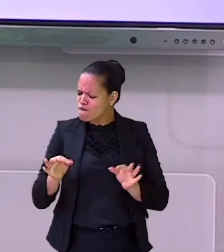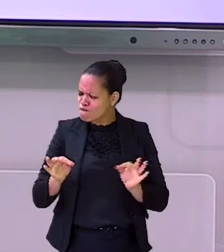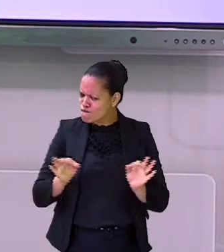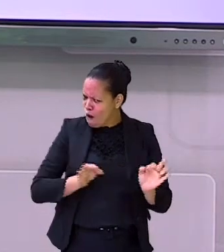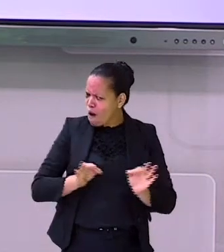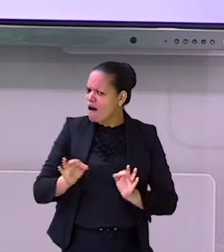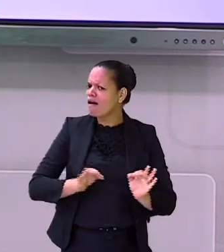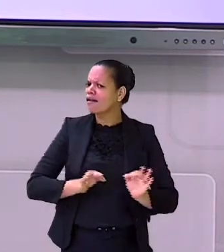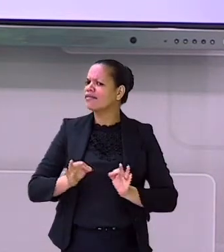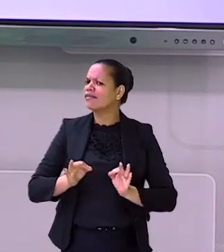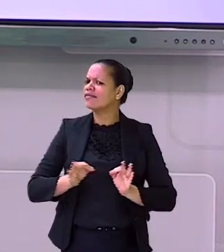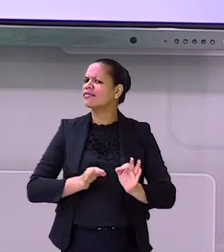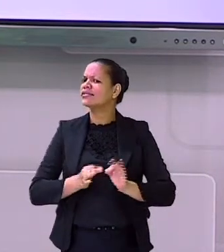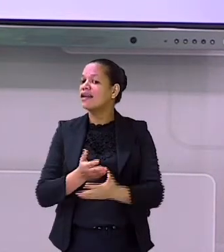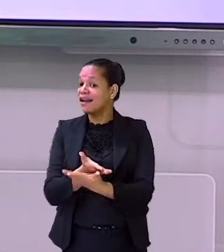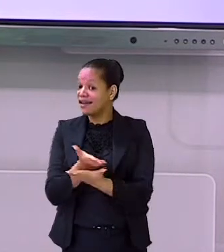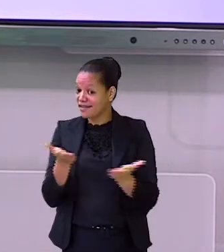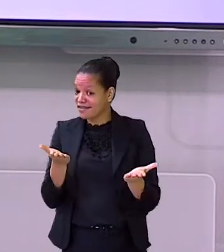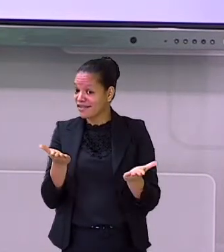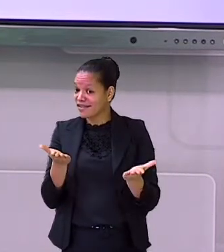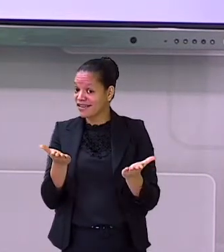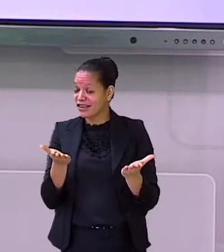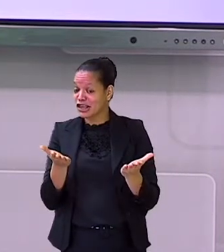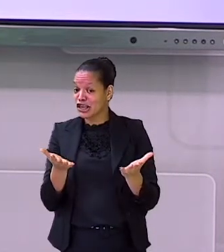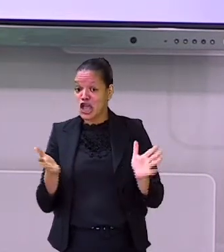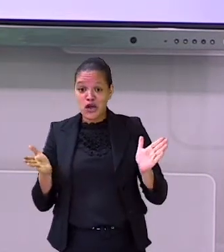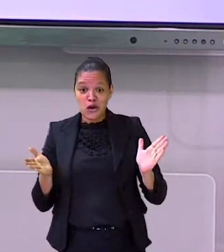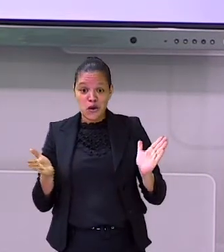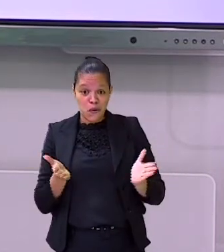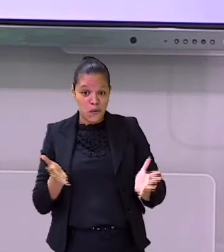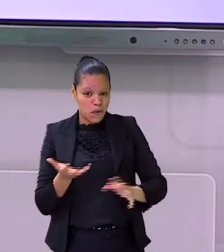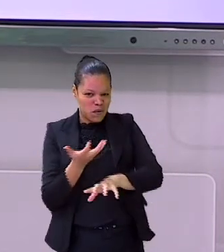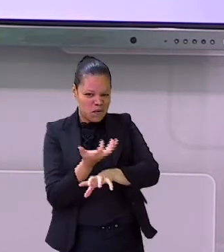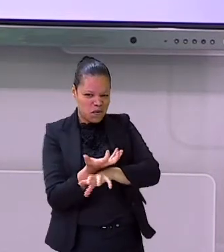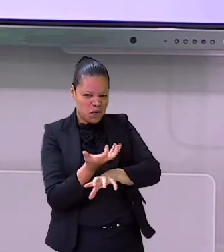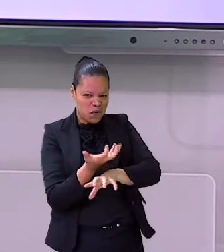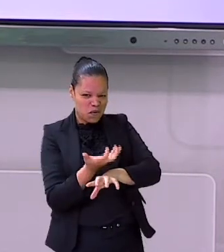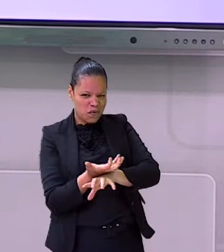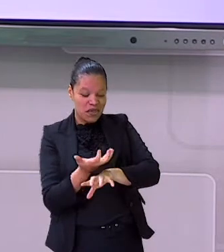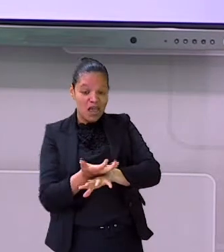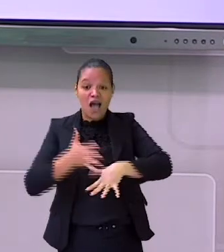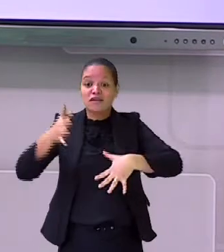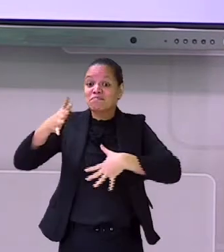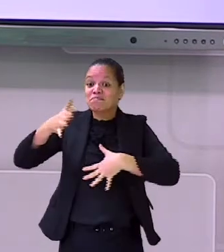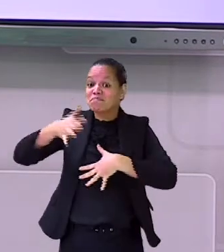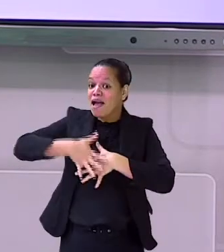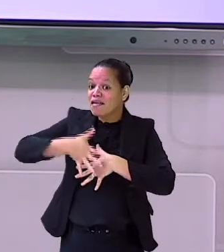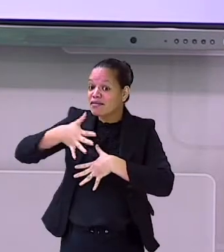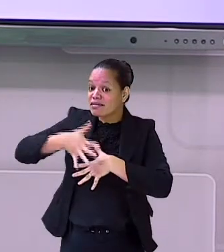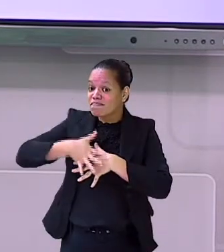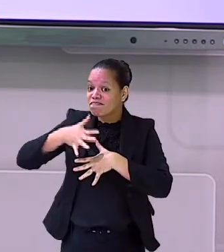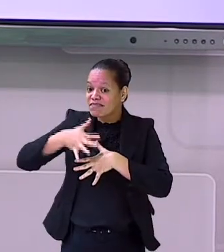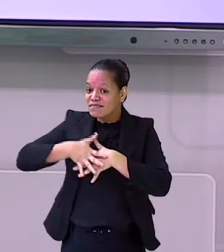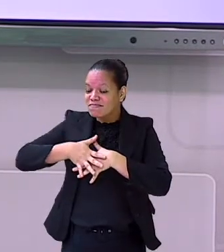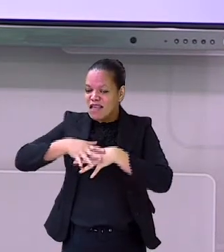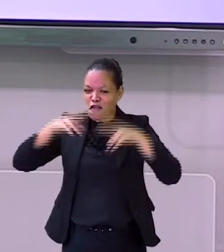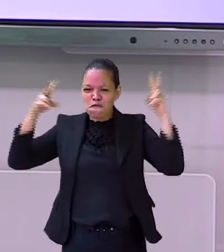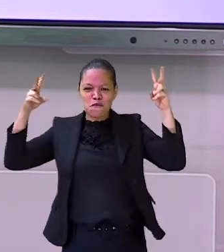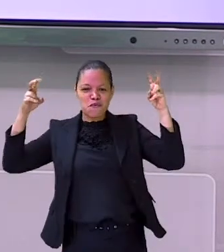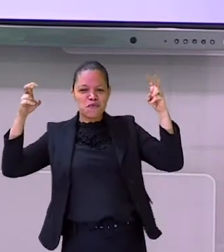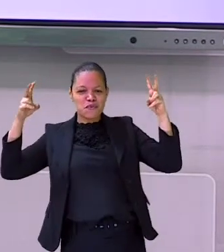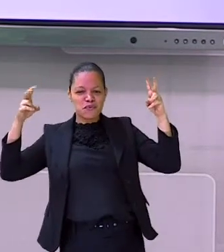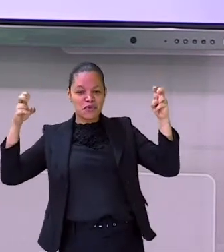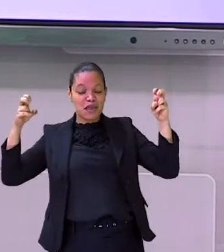um pouquinho mais dentro da nossa matemática? E não adianta fazer cara feia não, que nosso assunto hoje é bem bacana. Nós